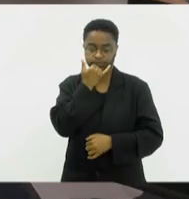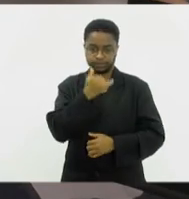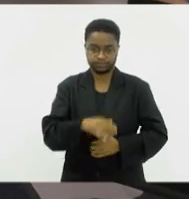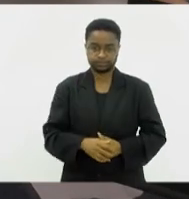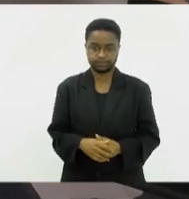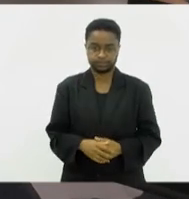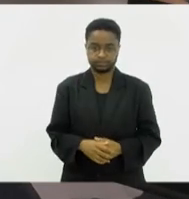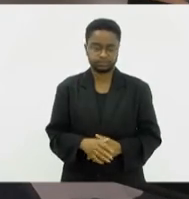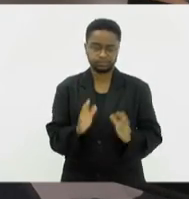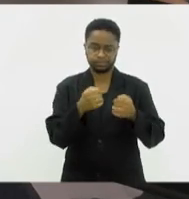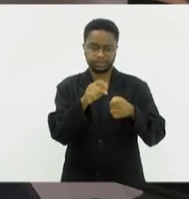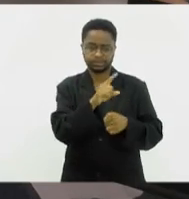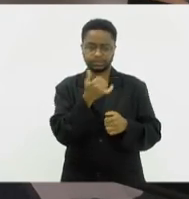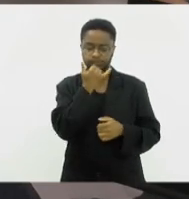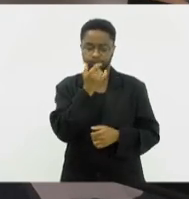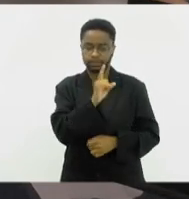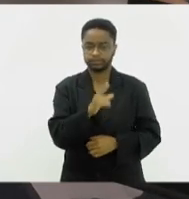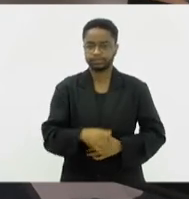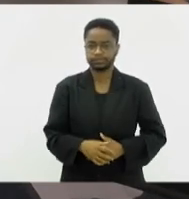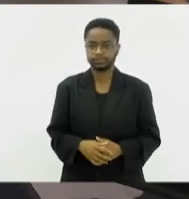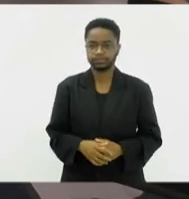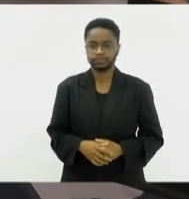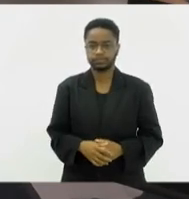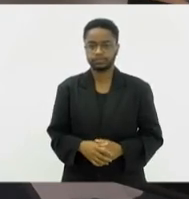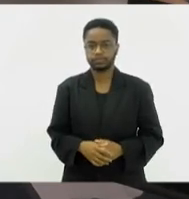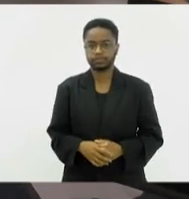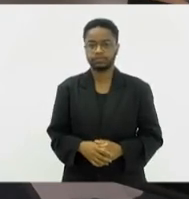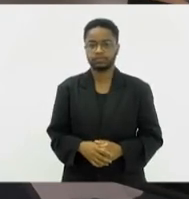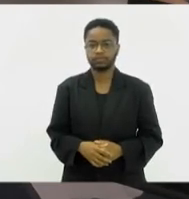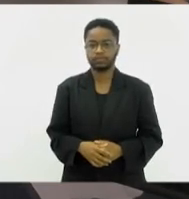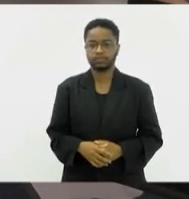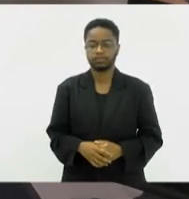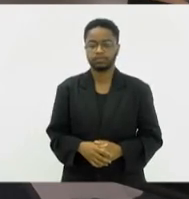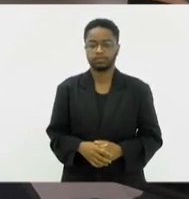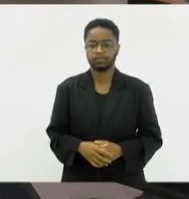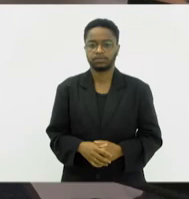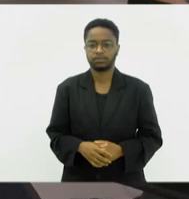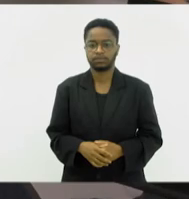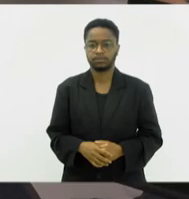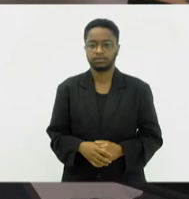Sim, desculpa nada. Deixa eu te falar. Essa é a carta da Ana.